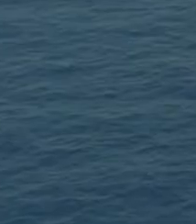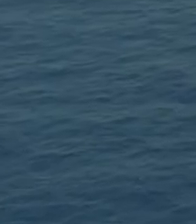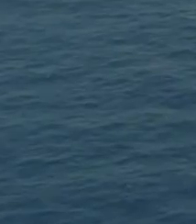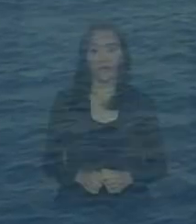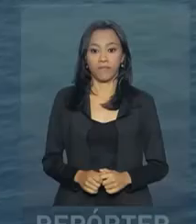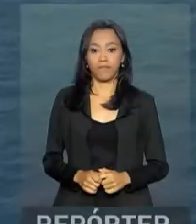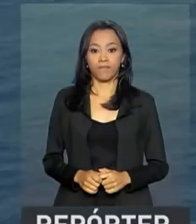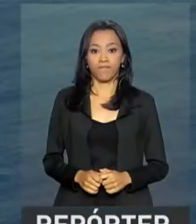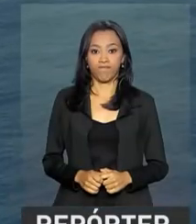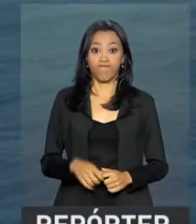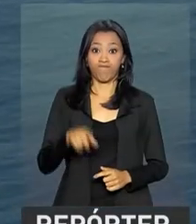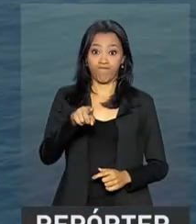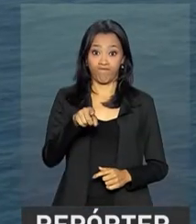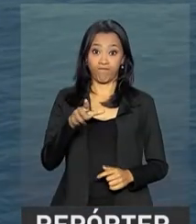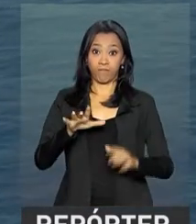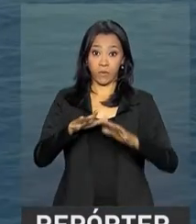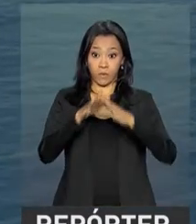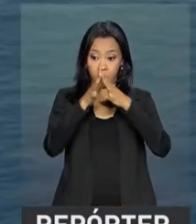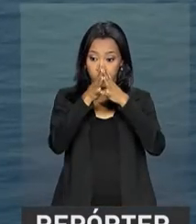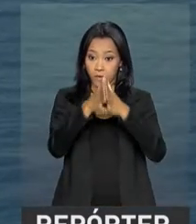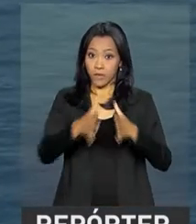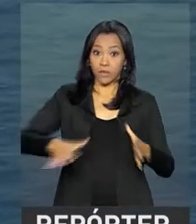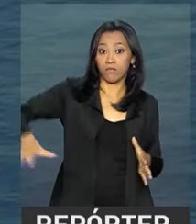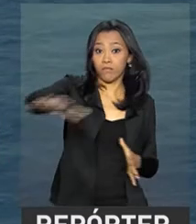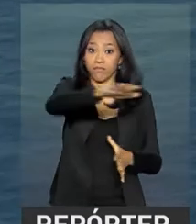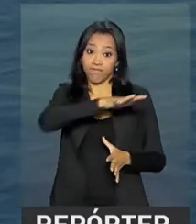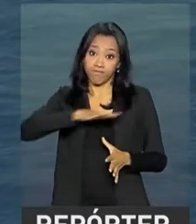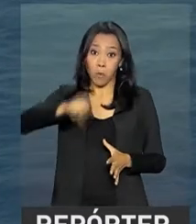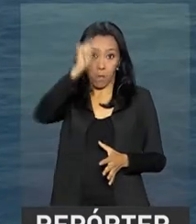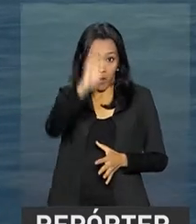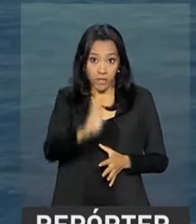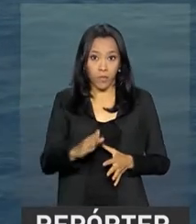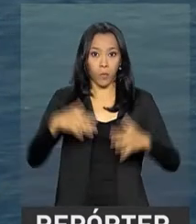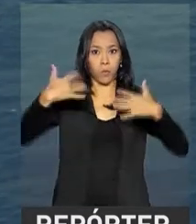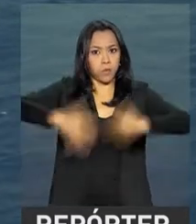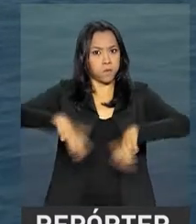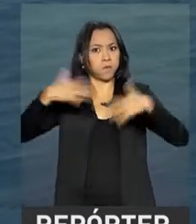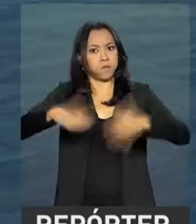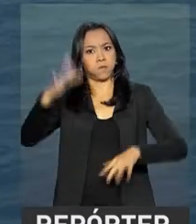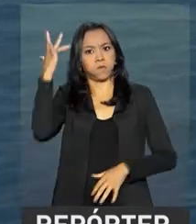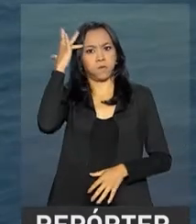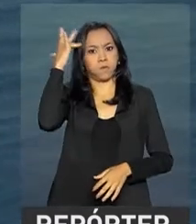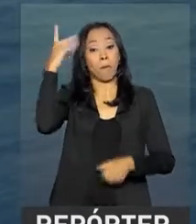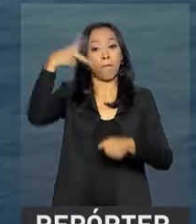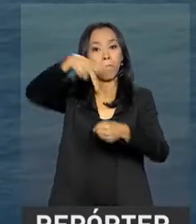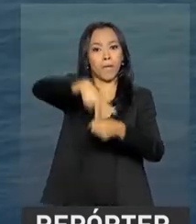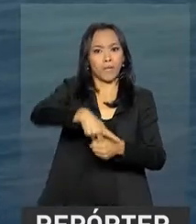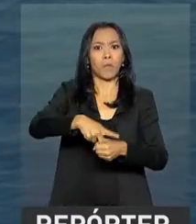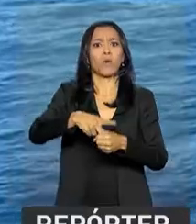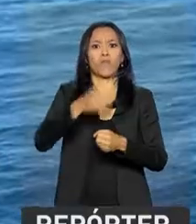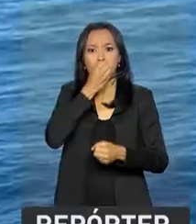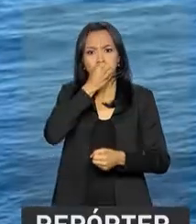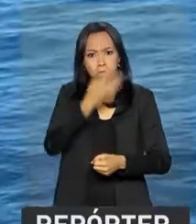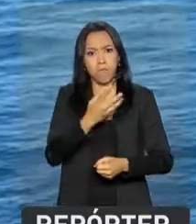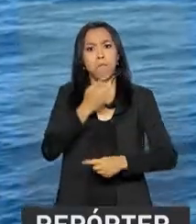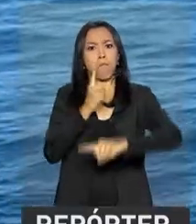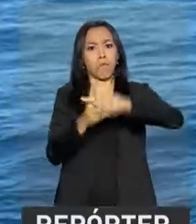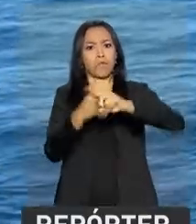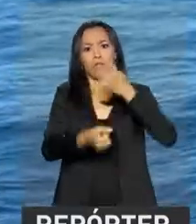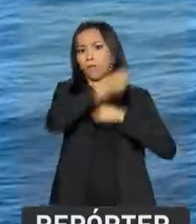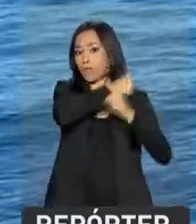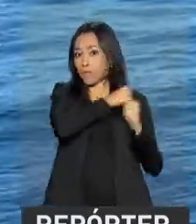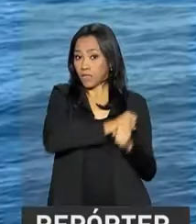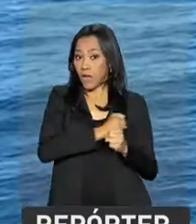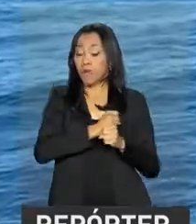autossuficiente na produção de petróleo o brasil registrou saldo positivo no setor no ano passado segundo dados